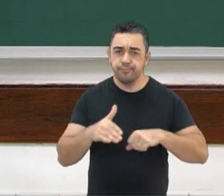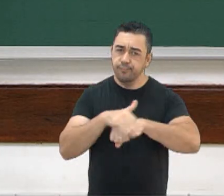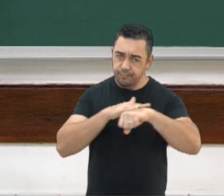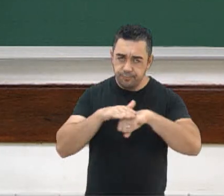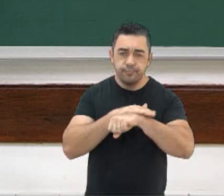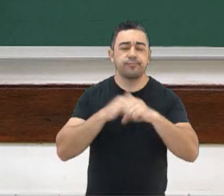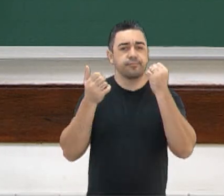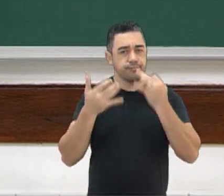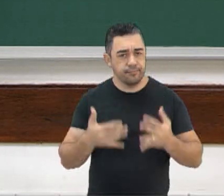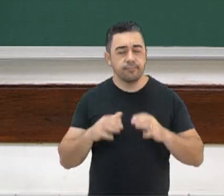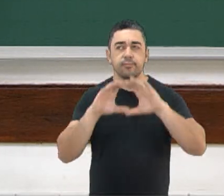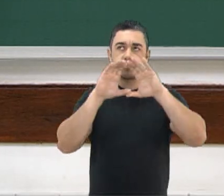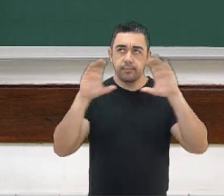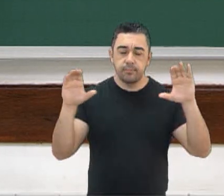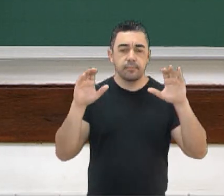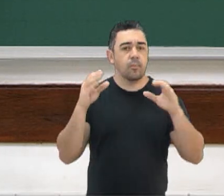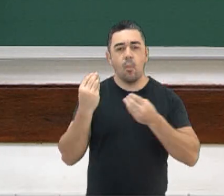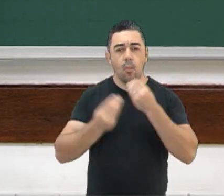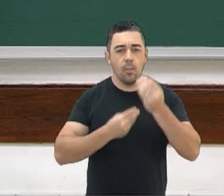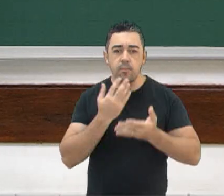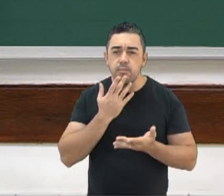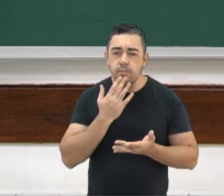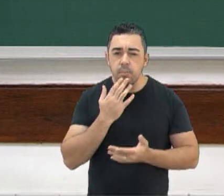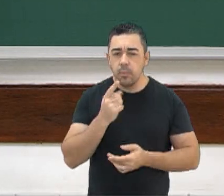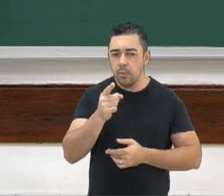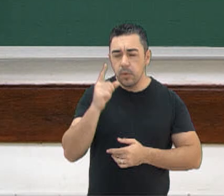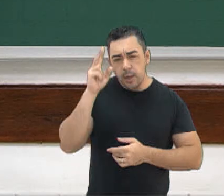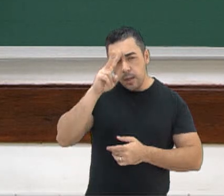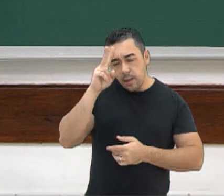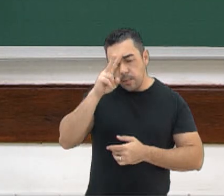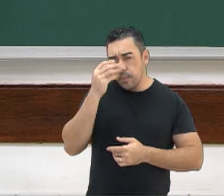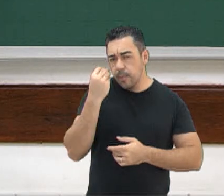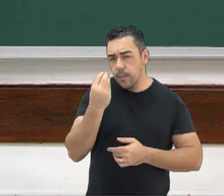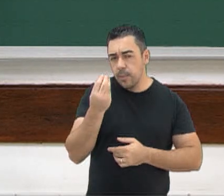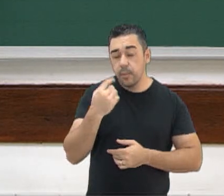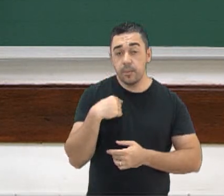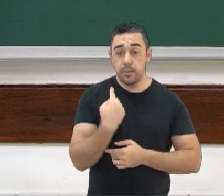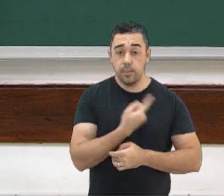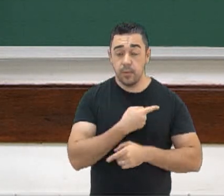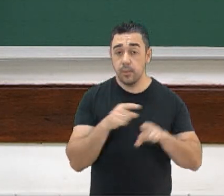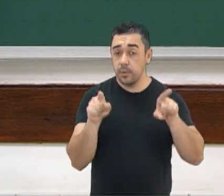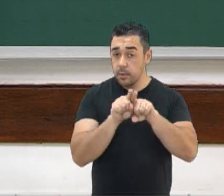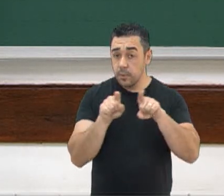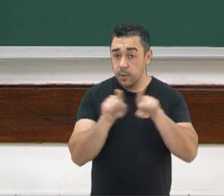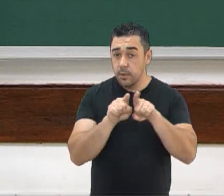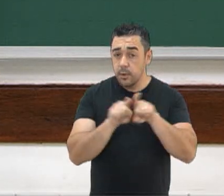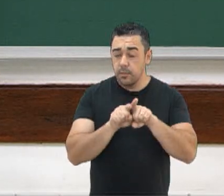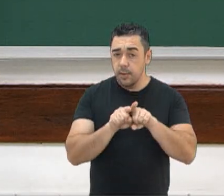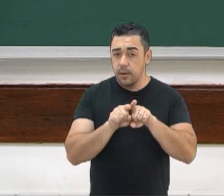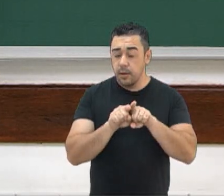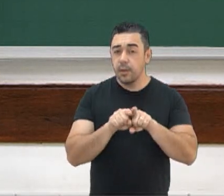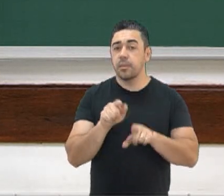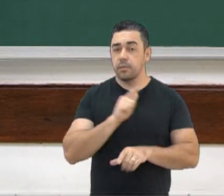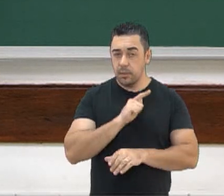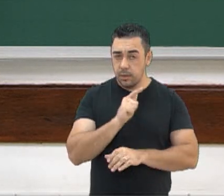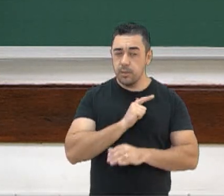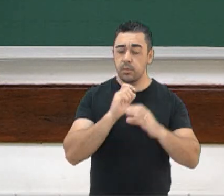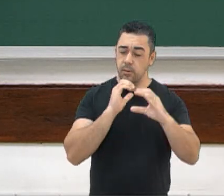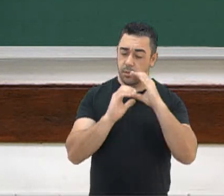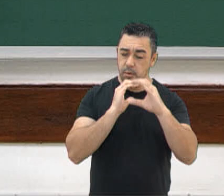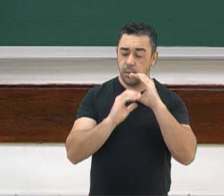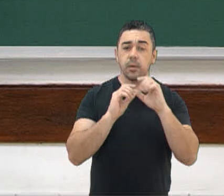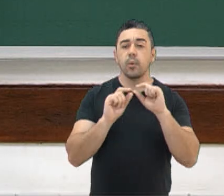pouquinho sobre a cor do céu, mas vamos lembrar que nós também nos comunicamos